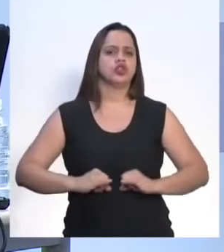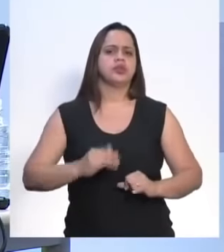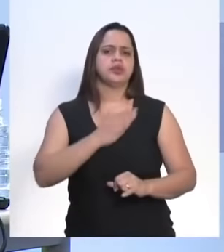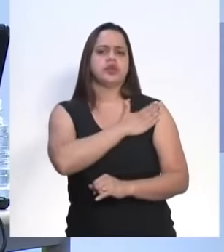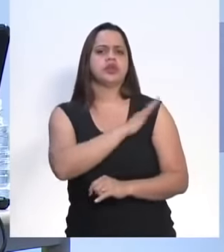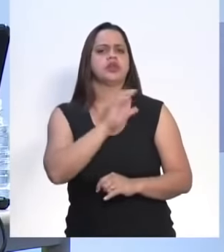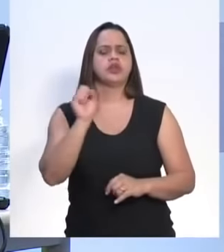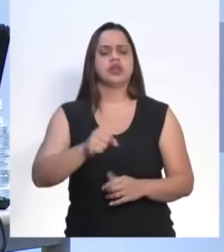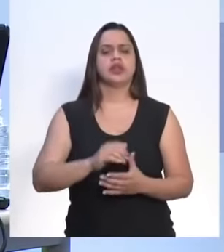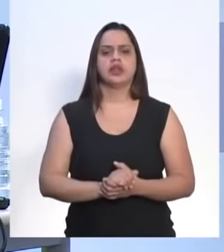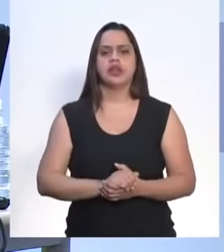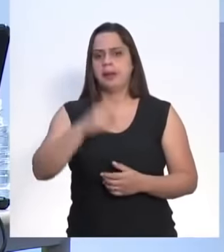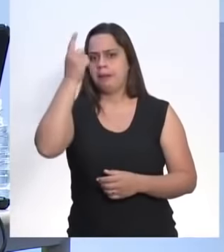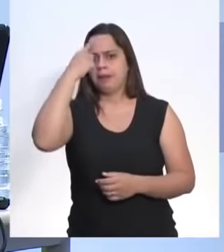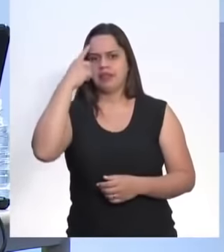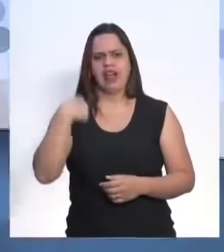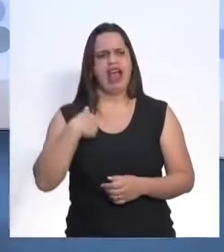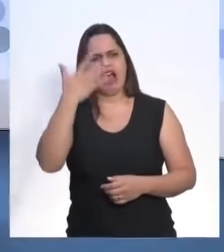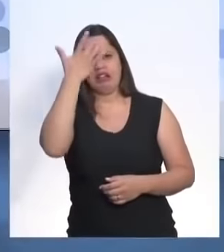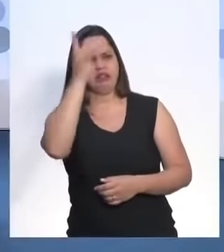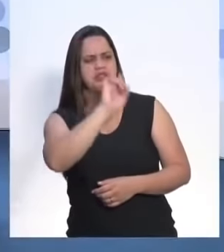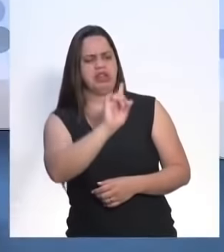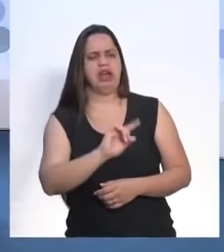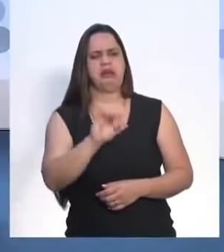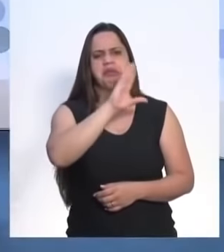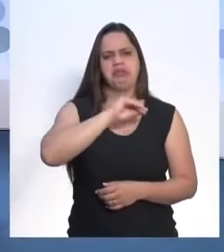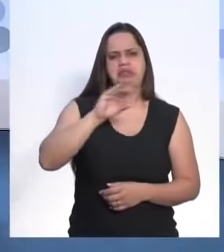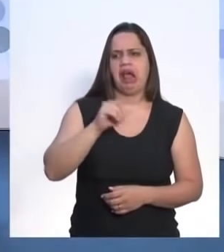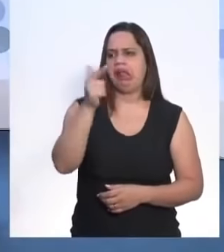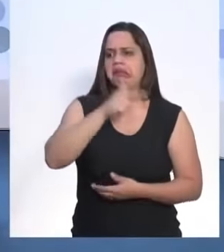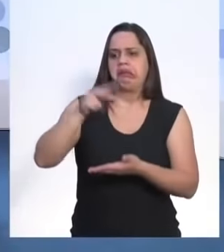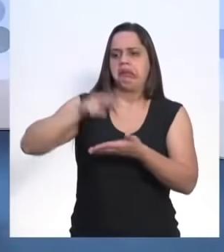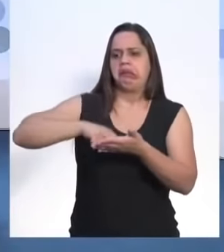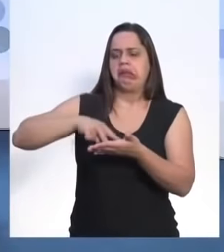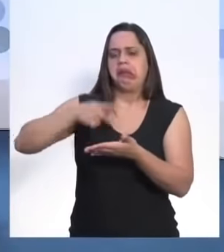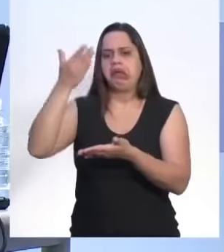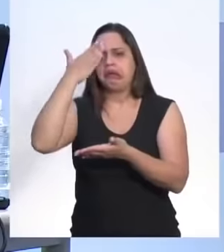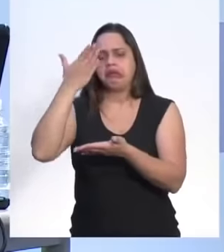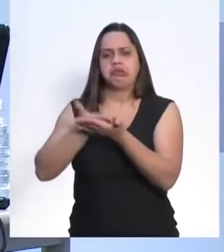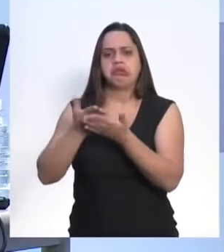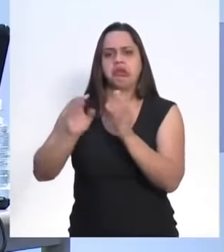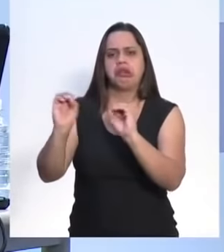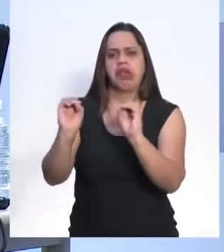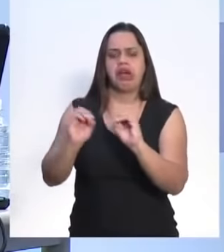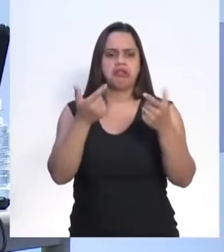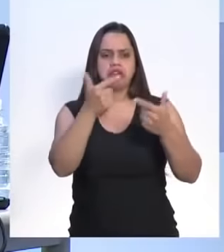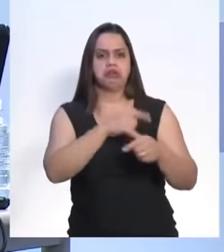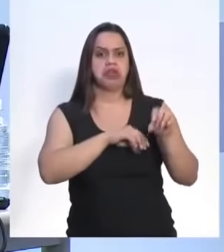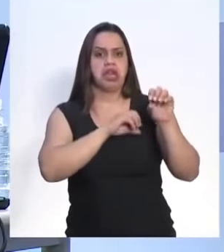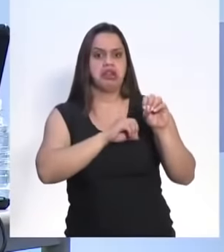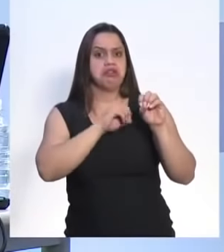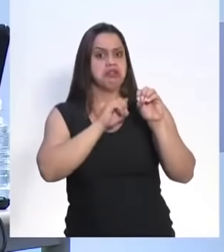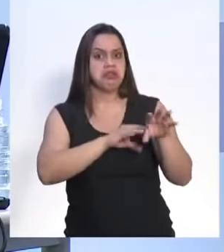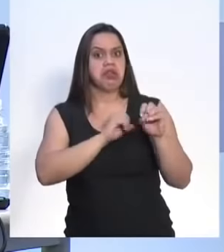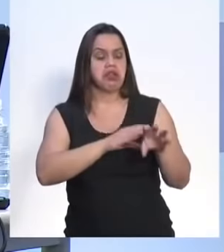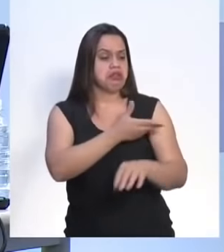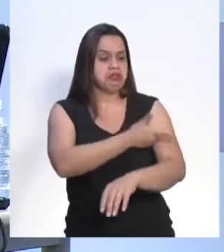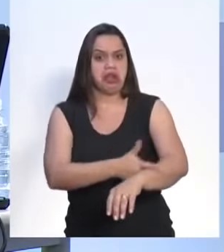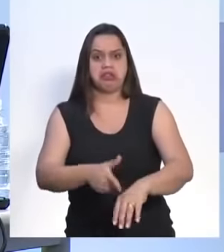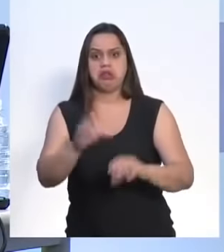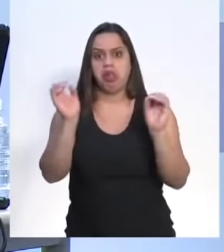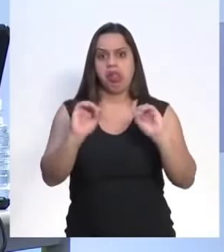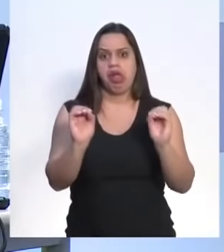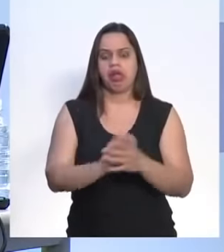preconceito. Pensar assim, ai, não sabe falar, ai, não tem estudo, né? Ai, não teve educação. Porque tem gente